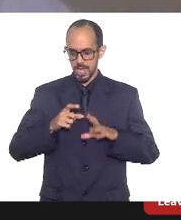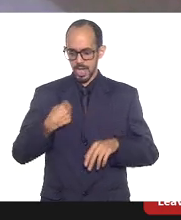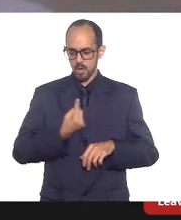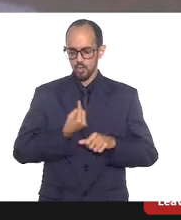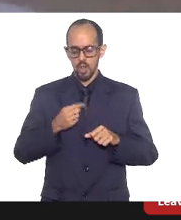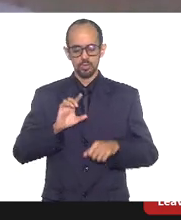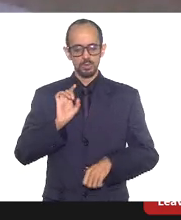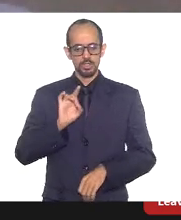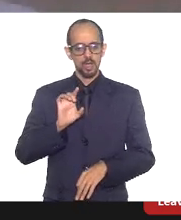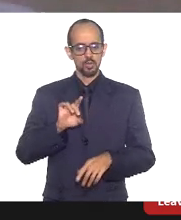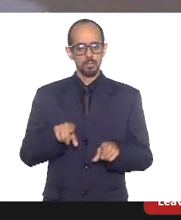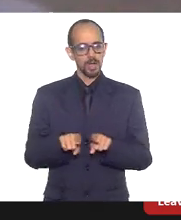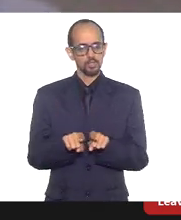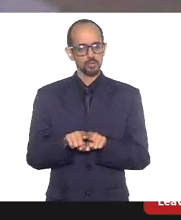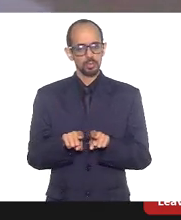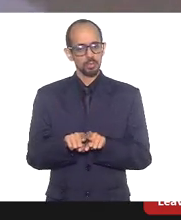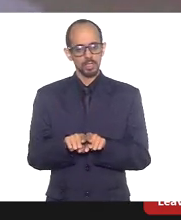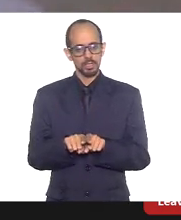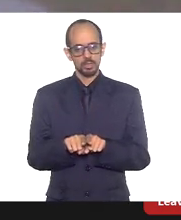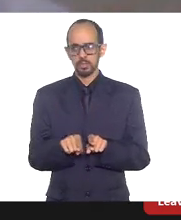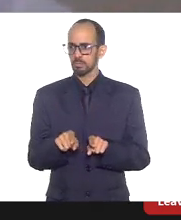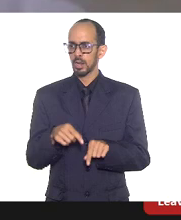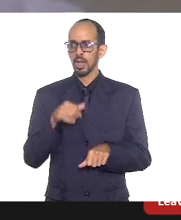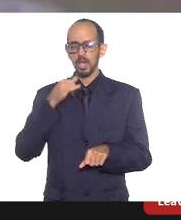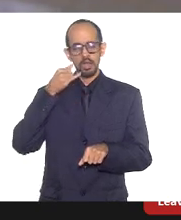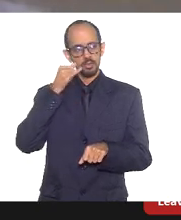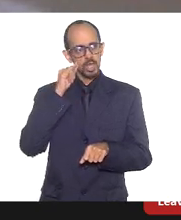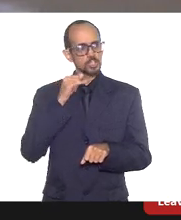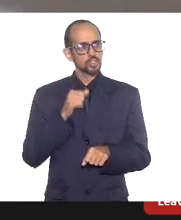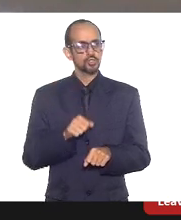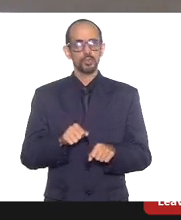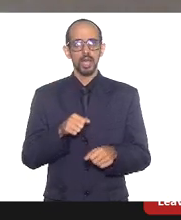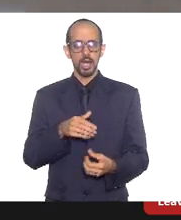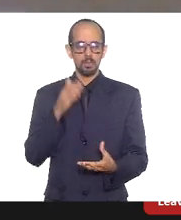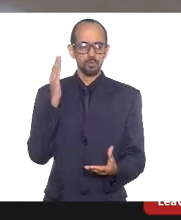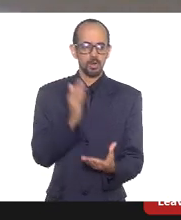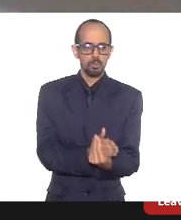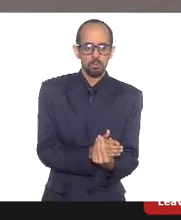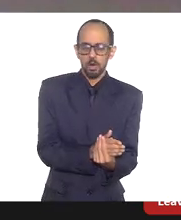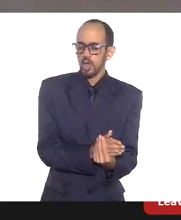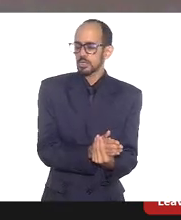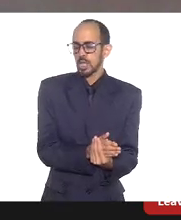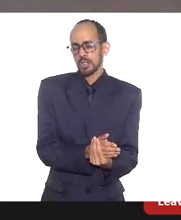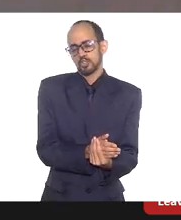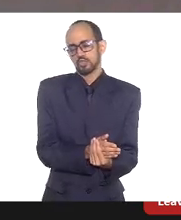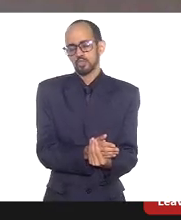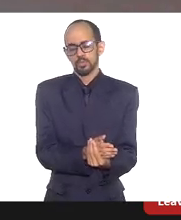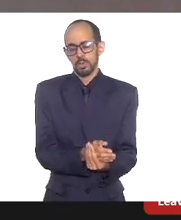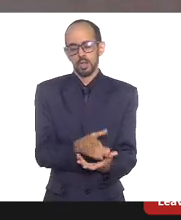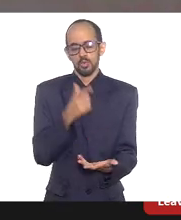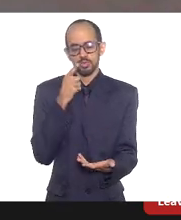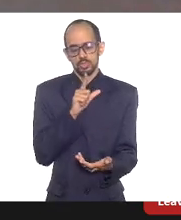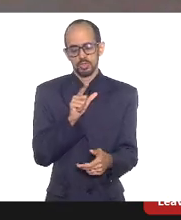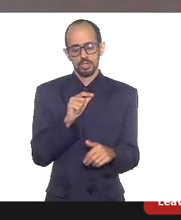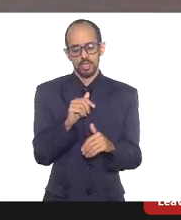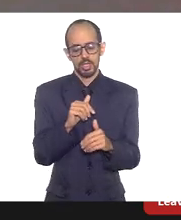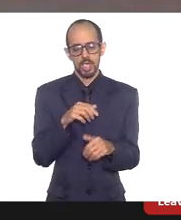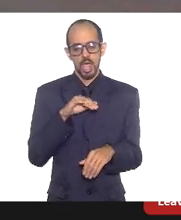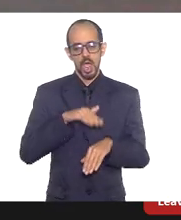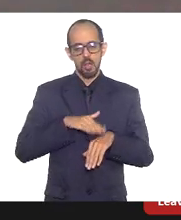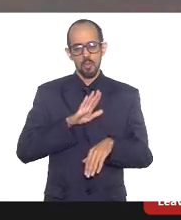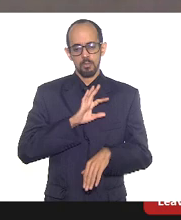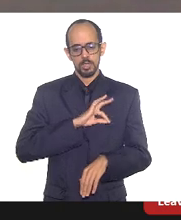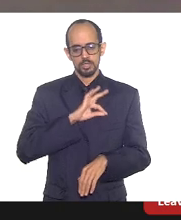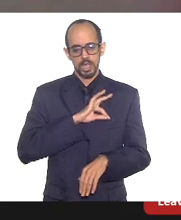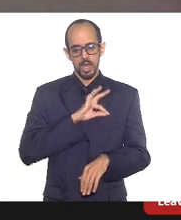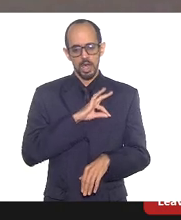automático. A gente não precisa ficar entrando com recurso, com processo para poder. Então, essa era o meu pleito aqui, ver se tem alguma